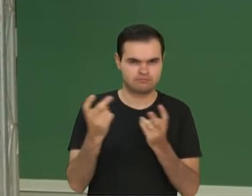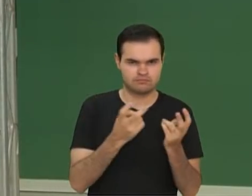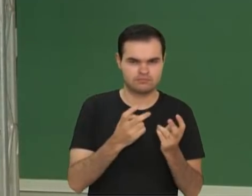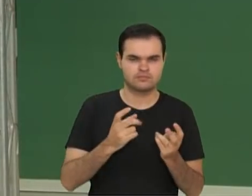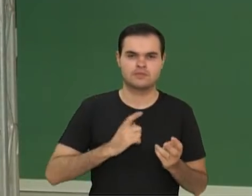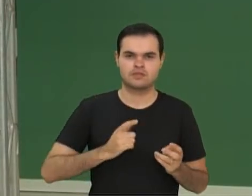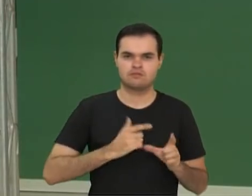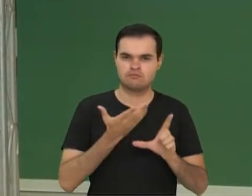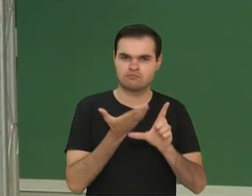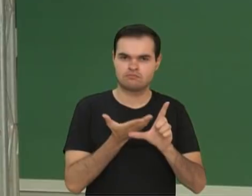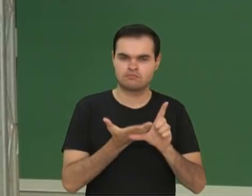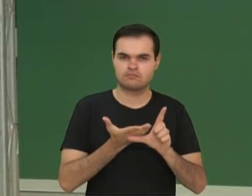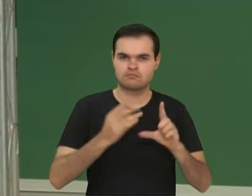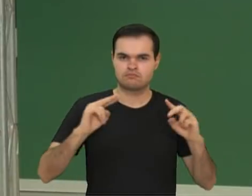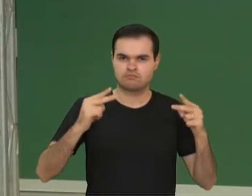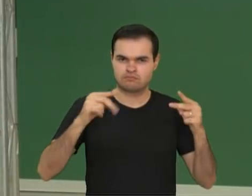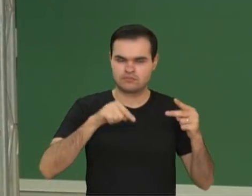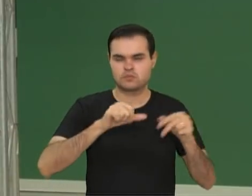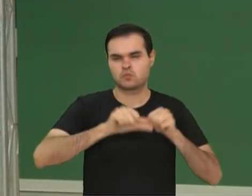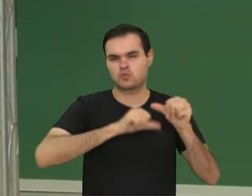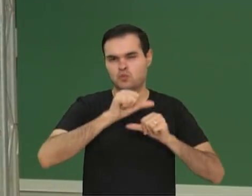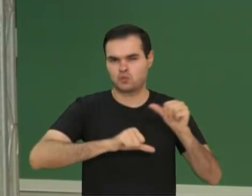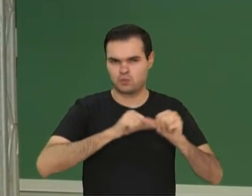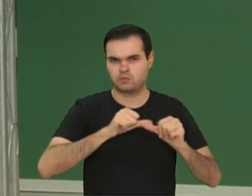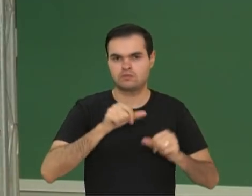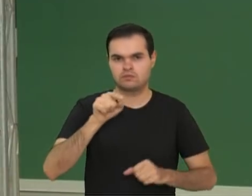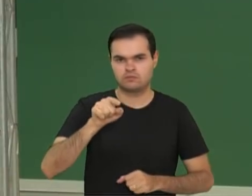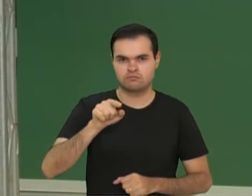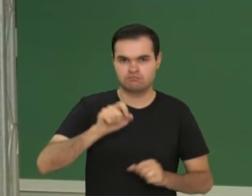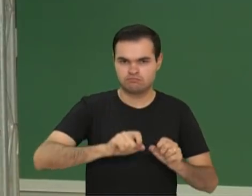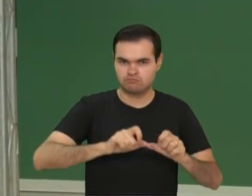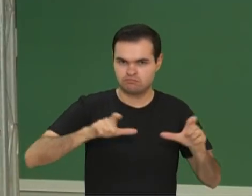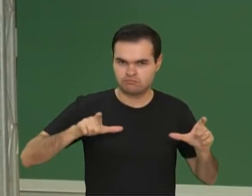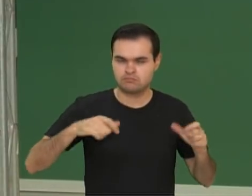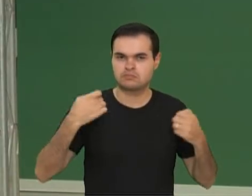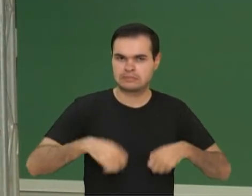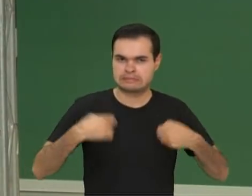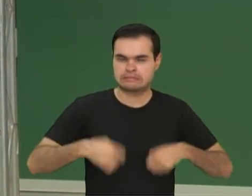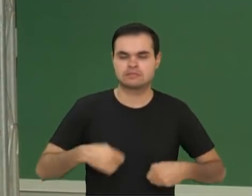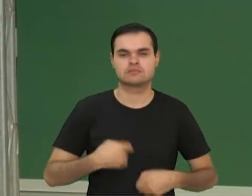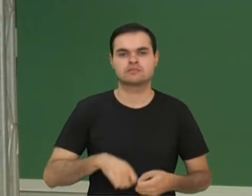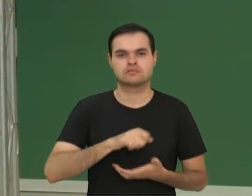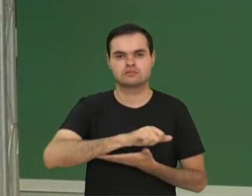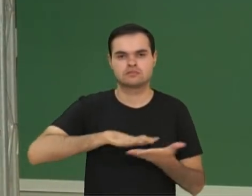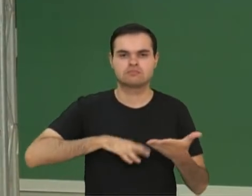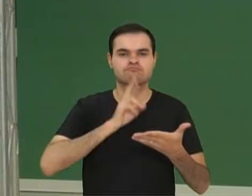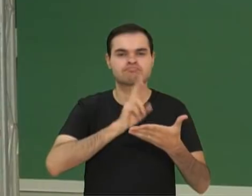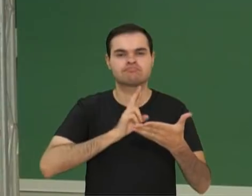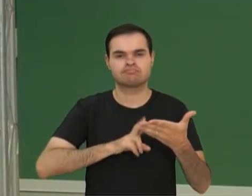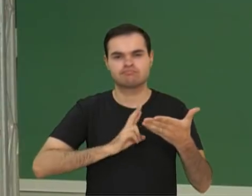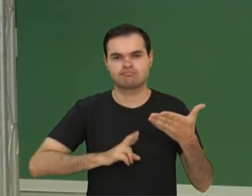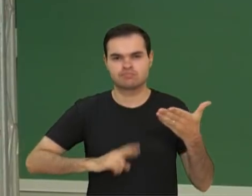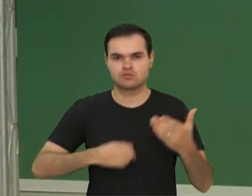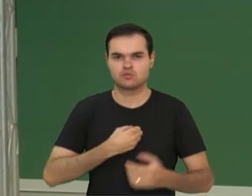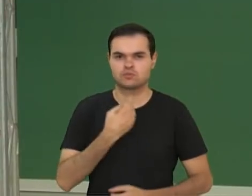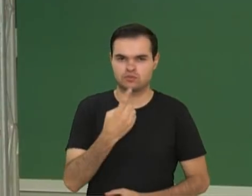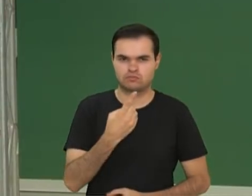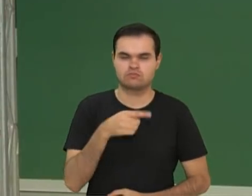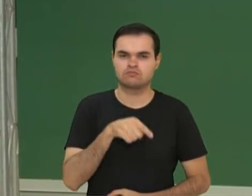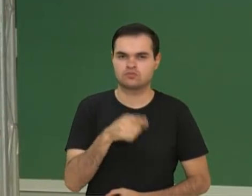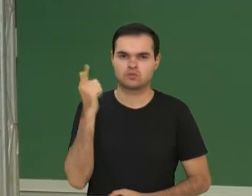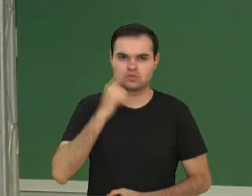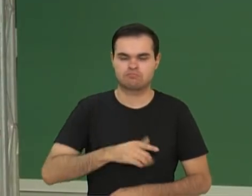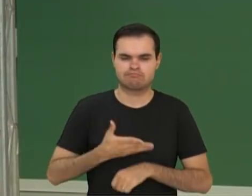uma mudança no Google Class. Se você utiliza, não deixe de acessar a atividade obrigatória, a número 1. Através dela,